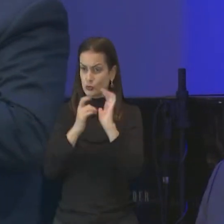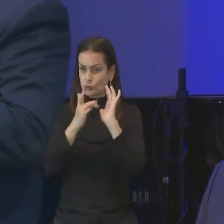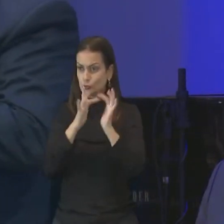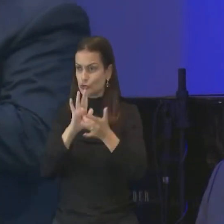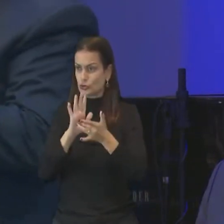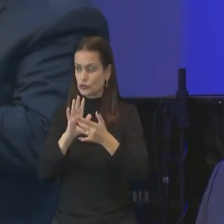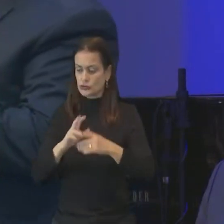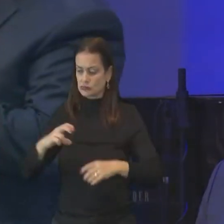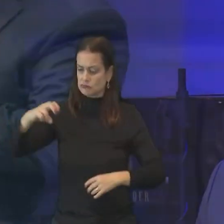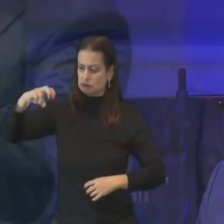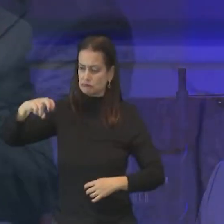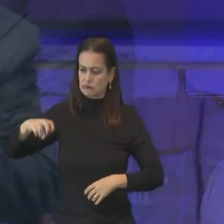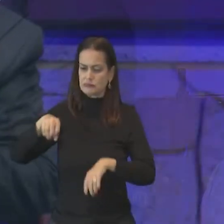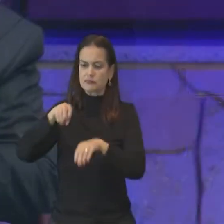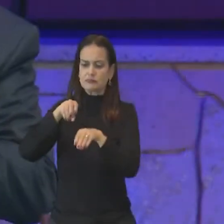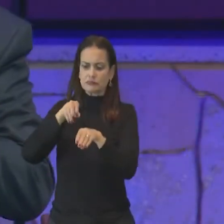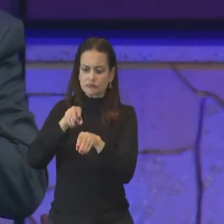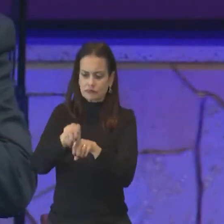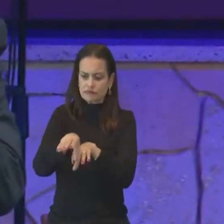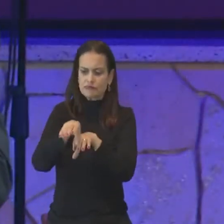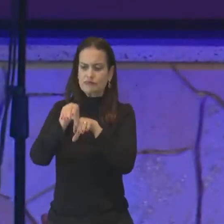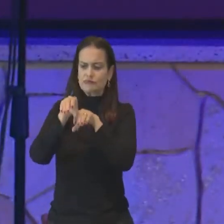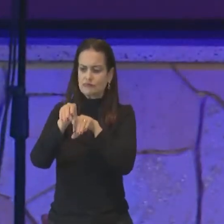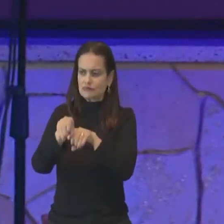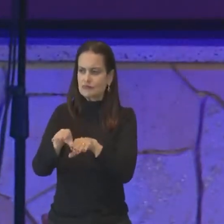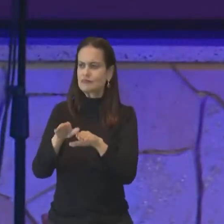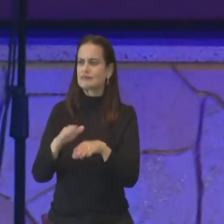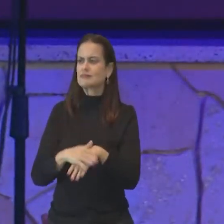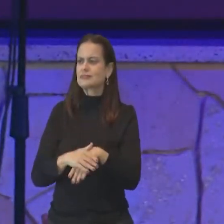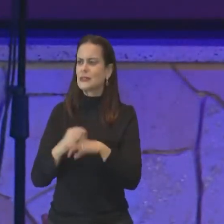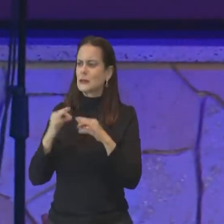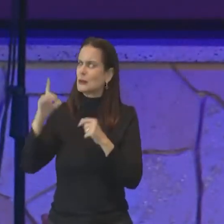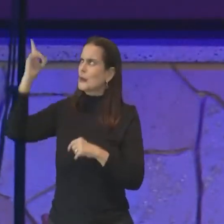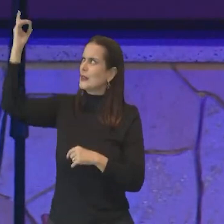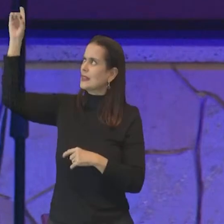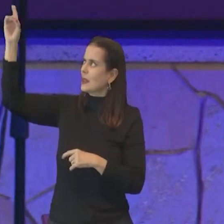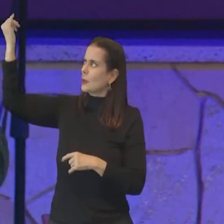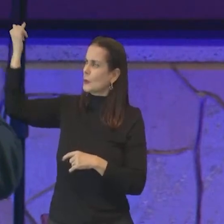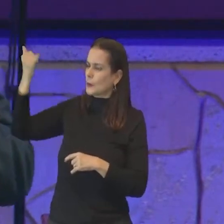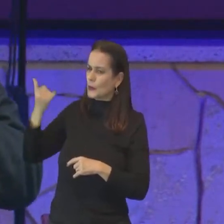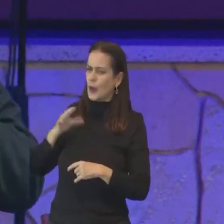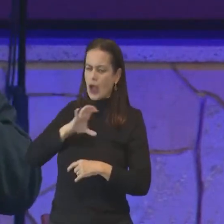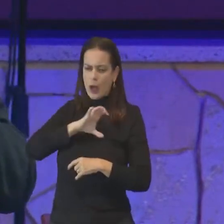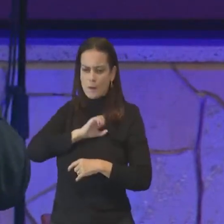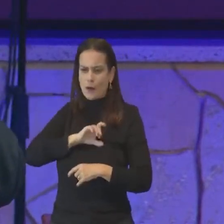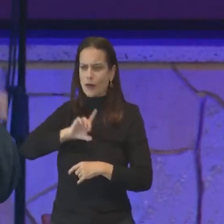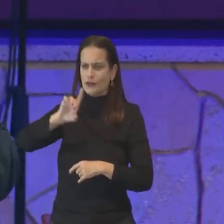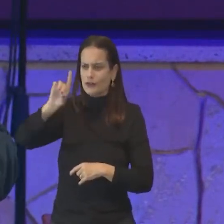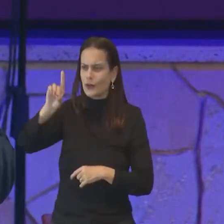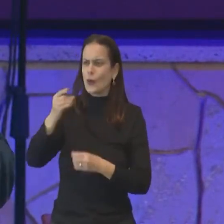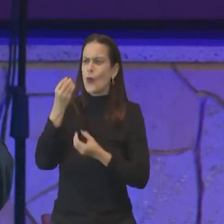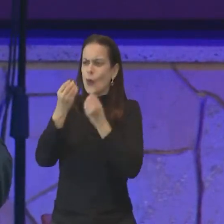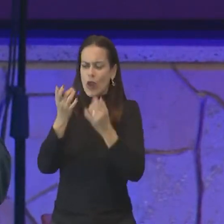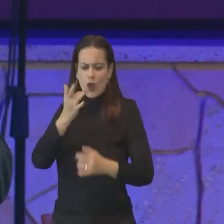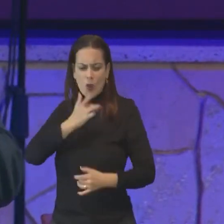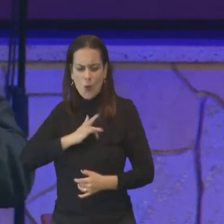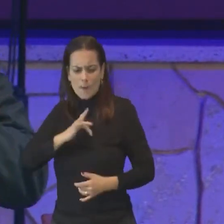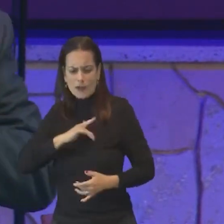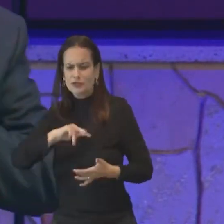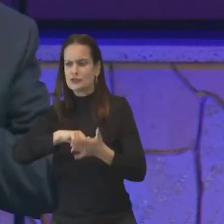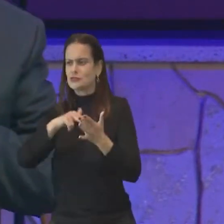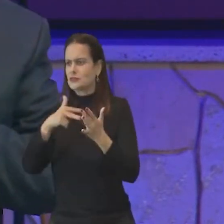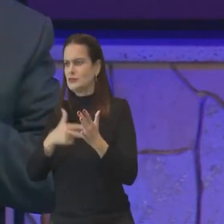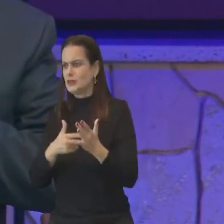Jesus assentado, ensinando a sua palavra, ensinando o amor de Deus, ensinando o que é ter compaixão dos